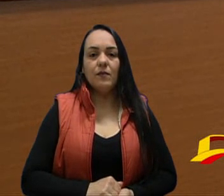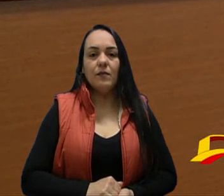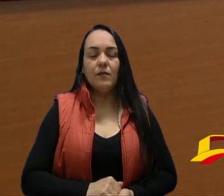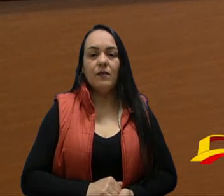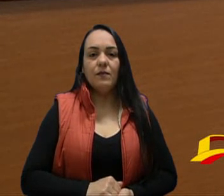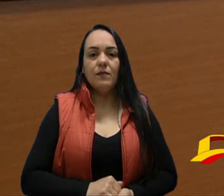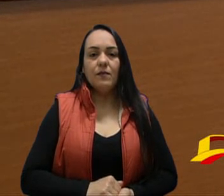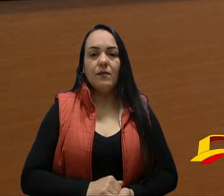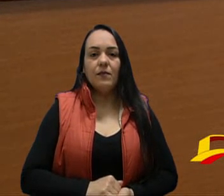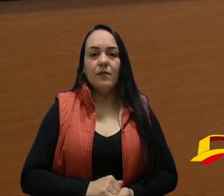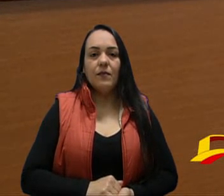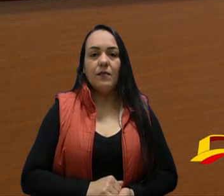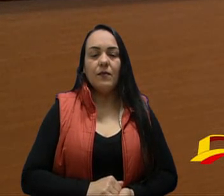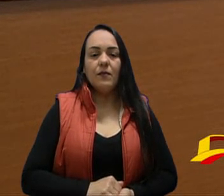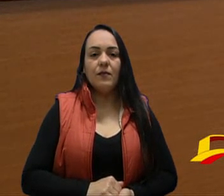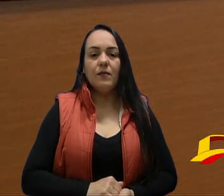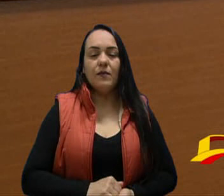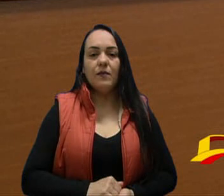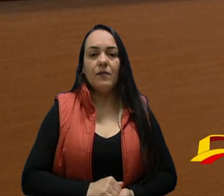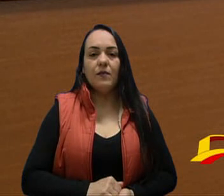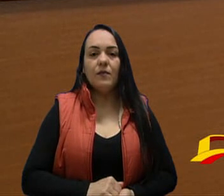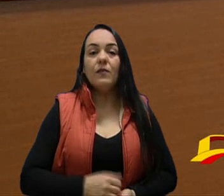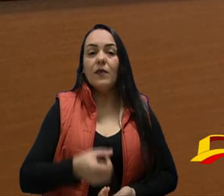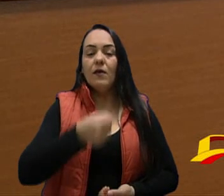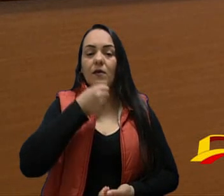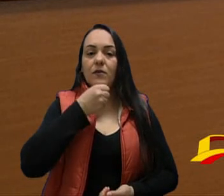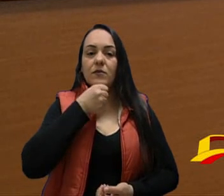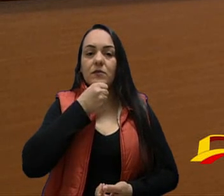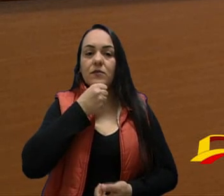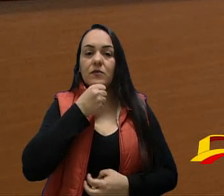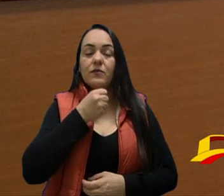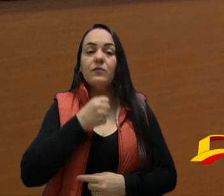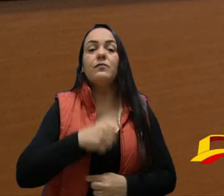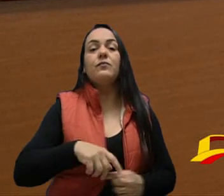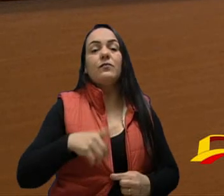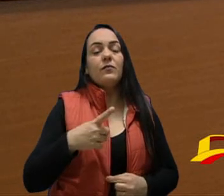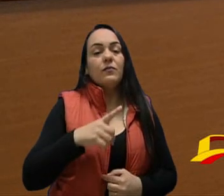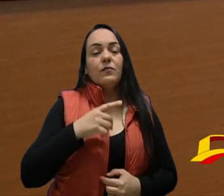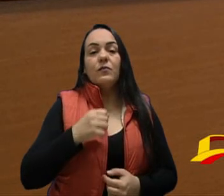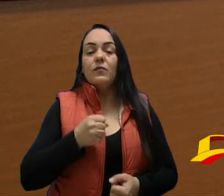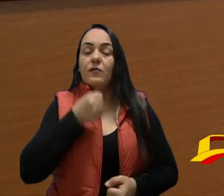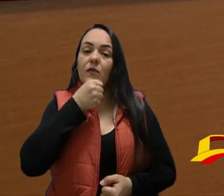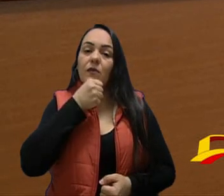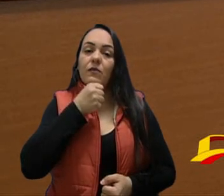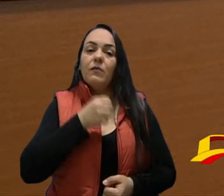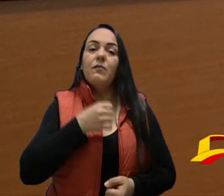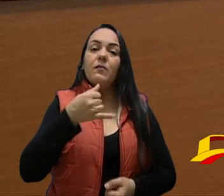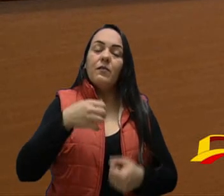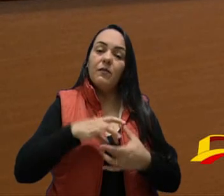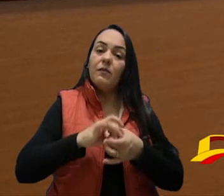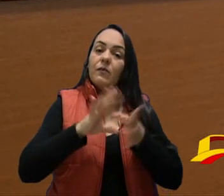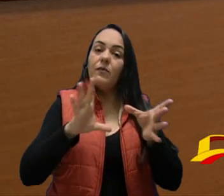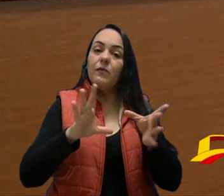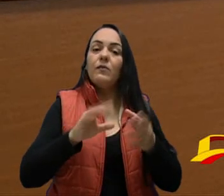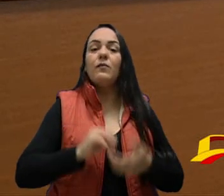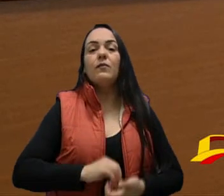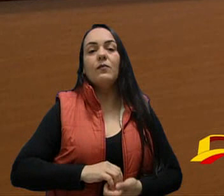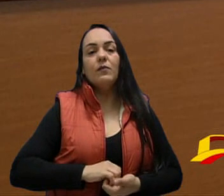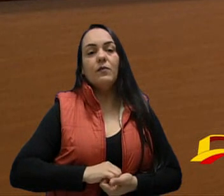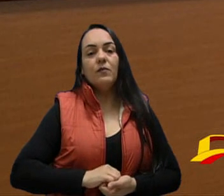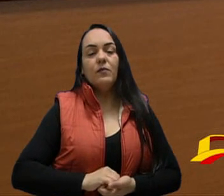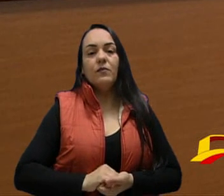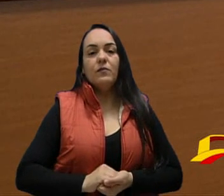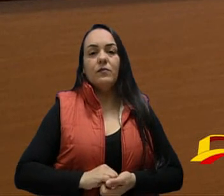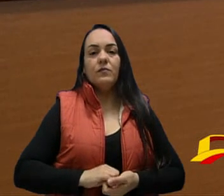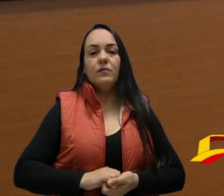e quem leva o microfone sem fio lá para ele que eu acho que não tá com em